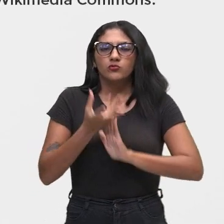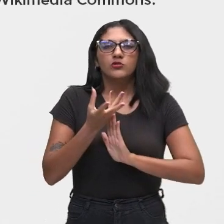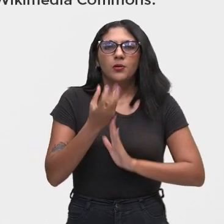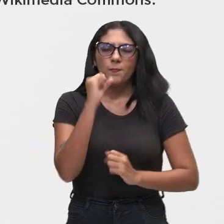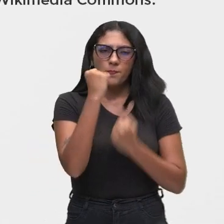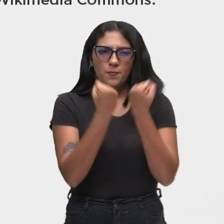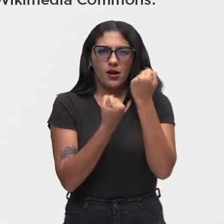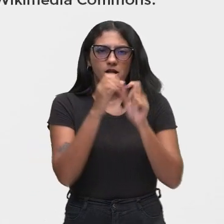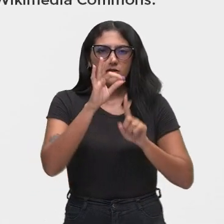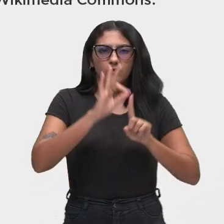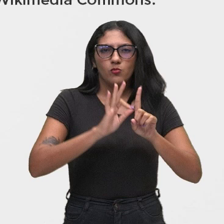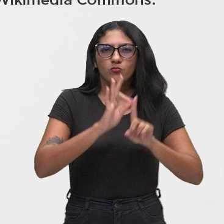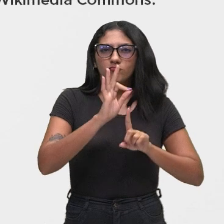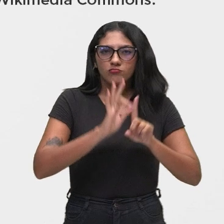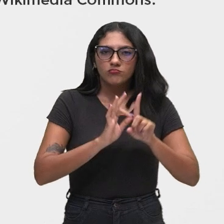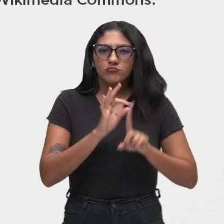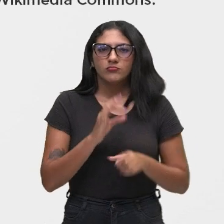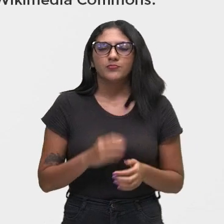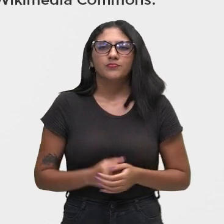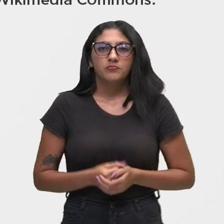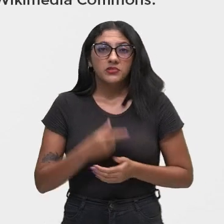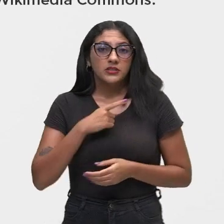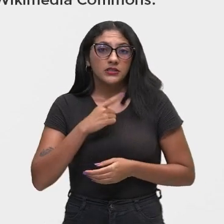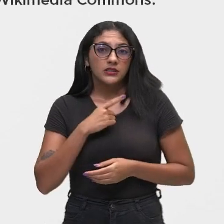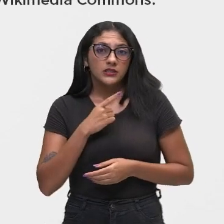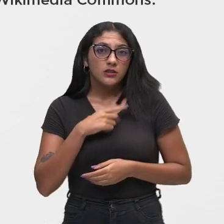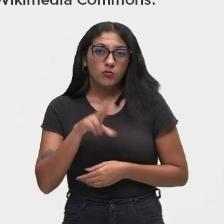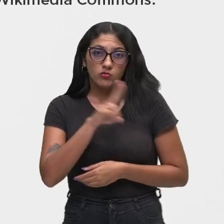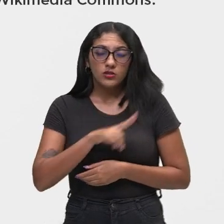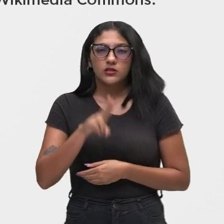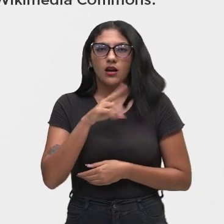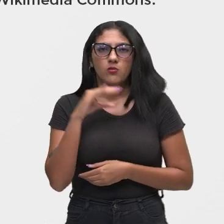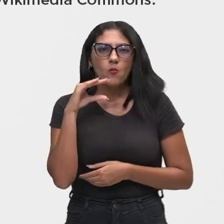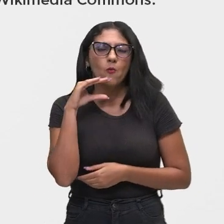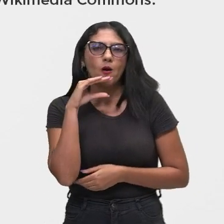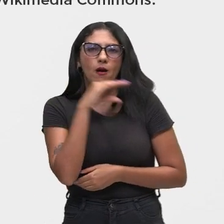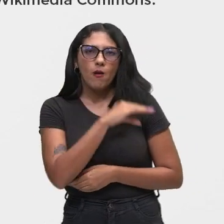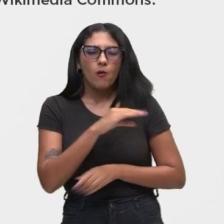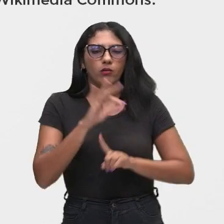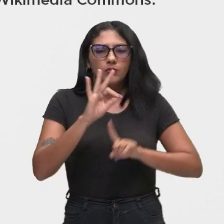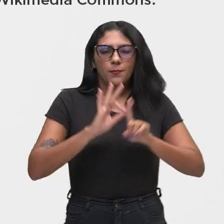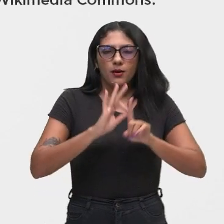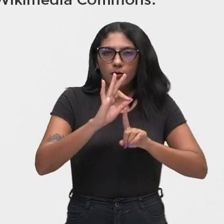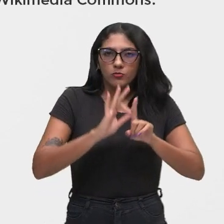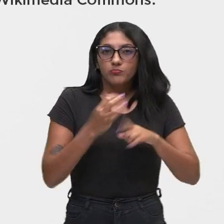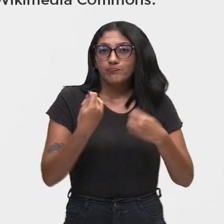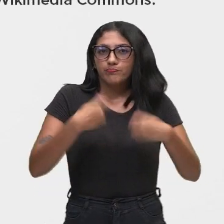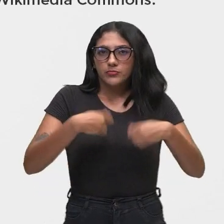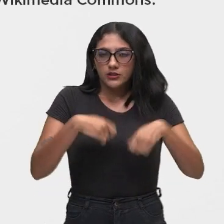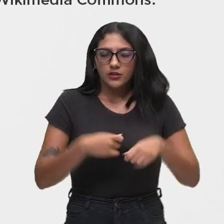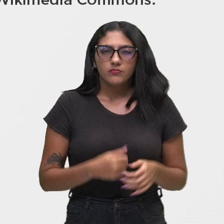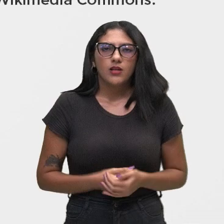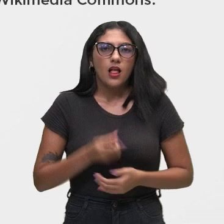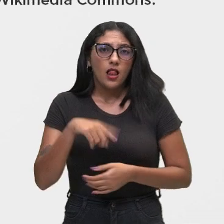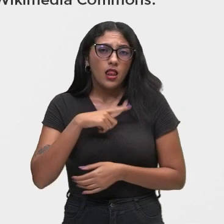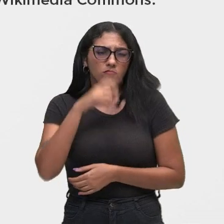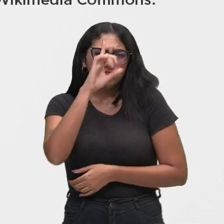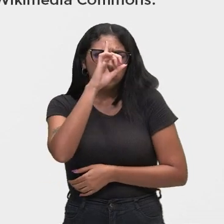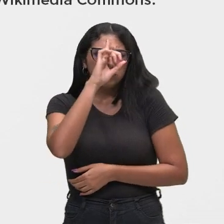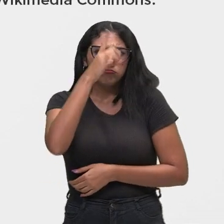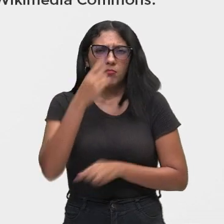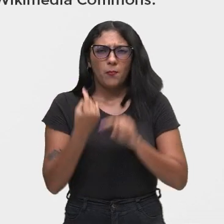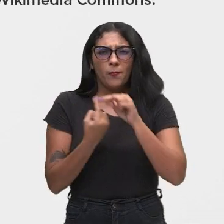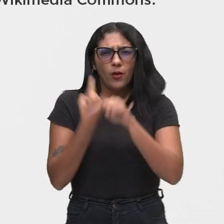eram térmicas, né? Tinha a presença ali do calor, da temperatura, né? Que elas foram inventadas no